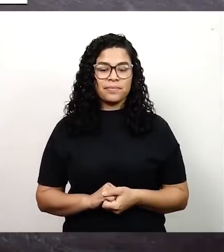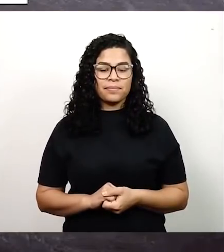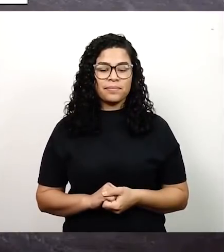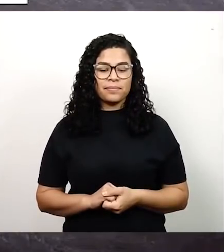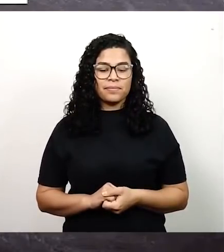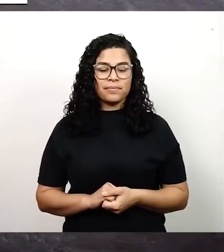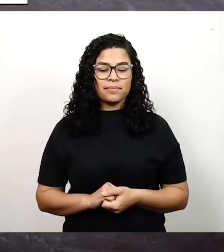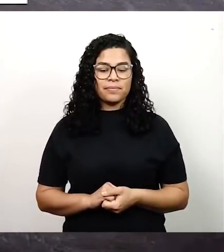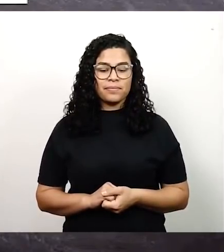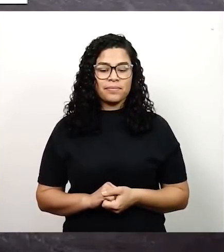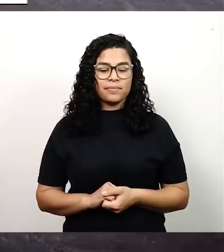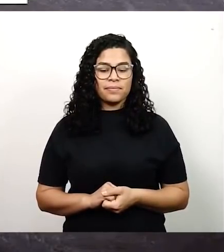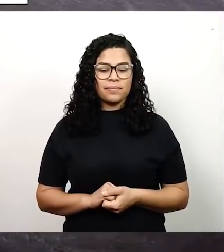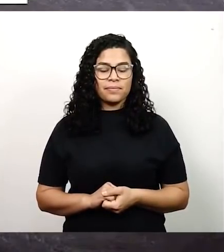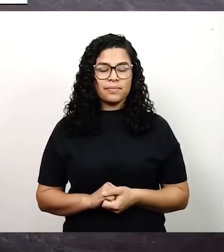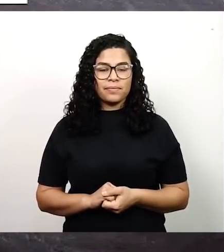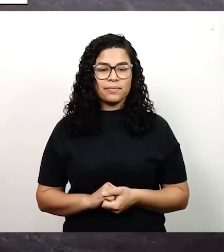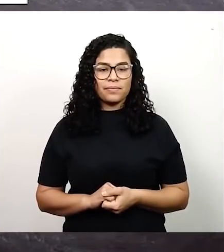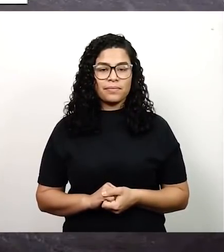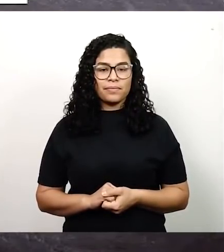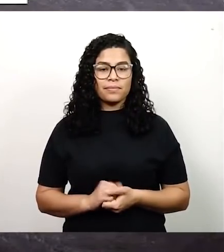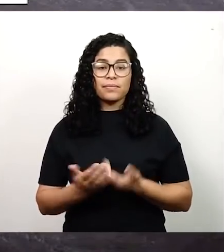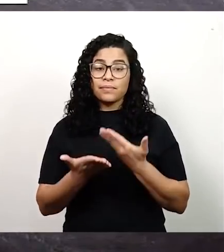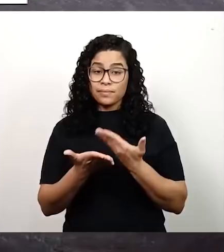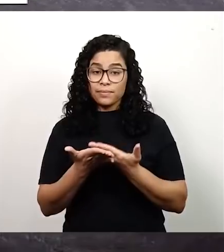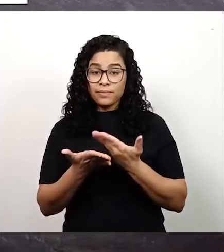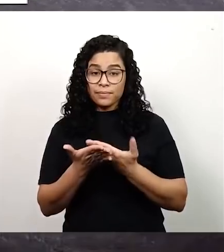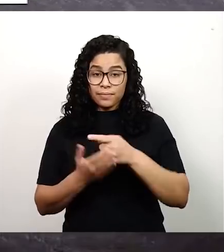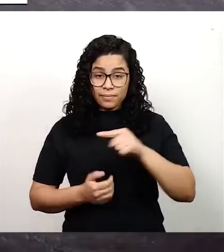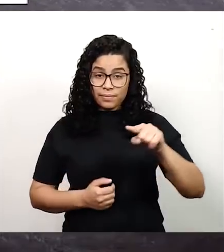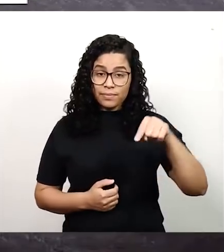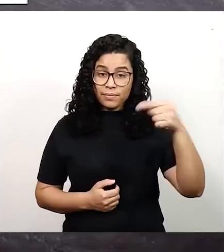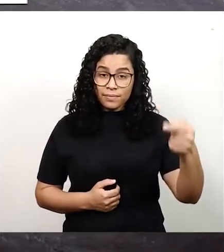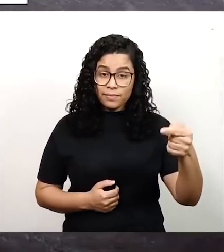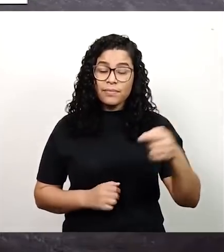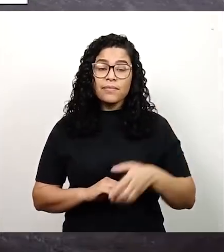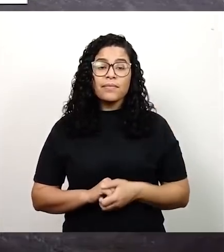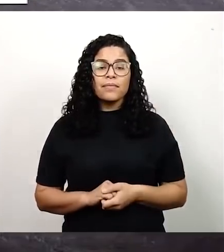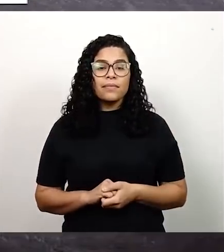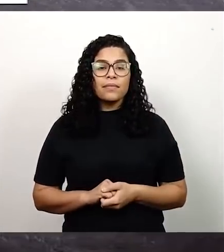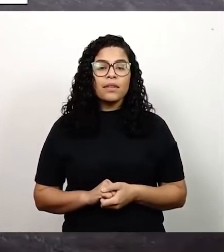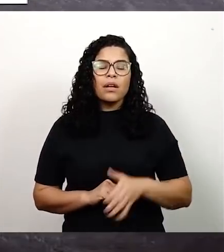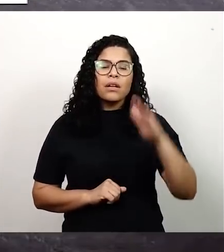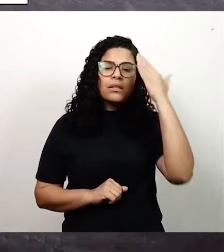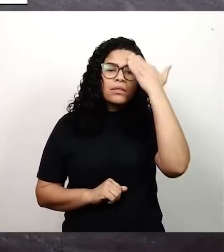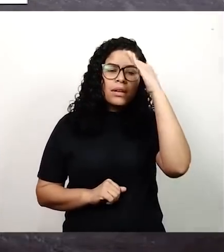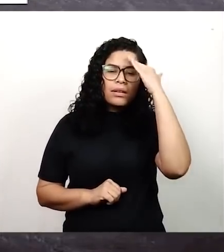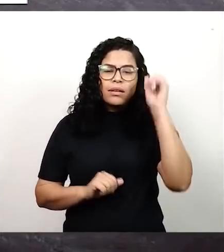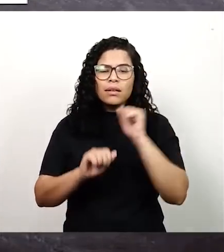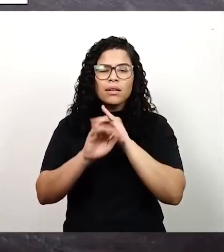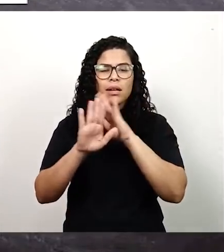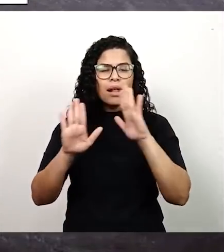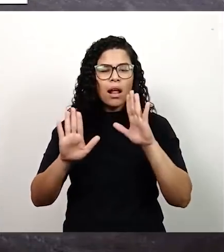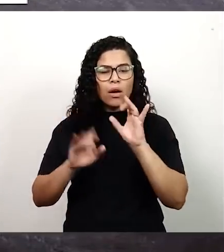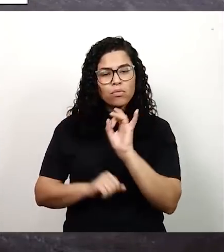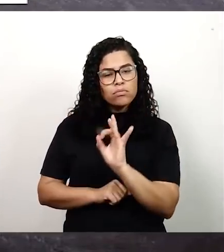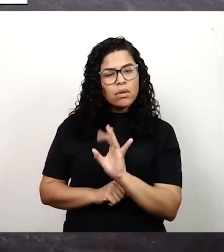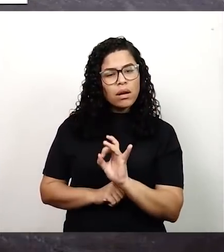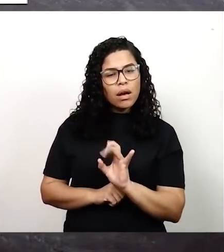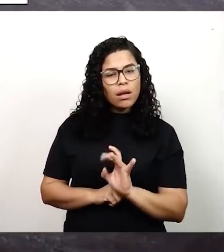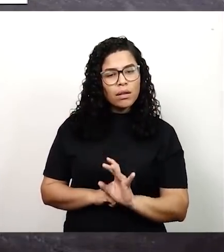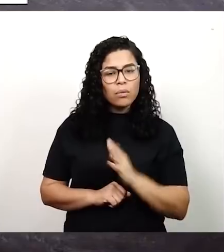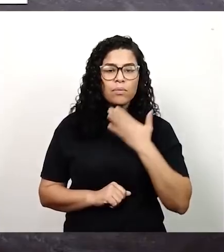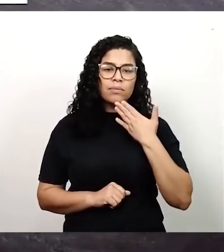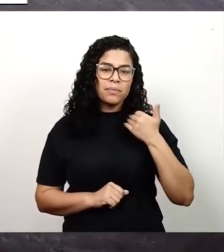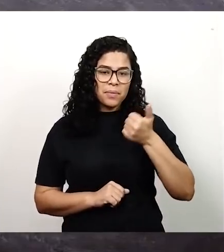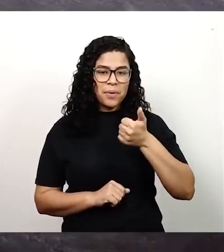pessoa. Nas próximas aulas, nós vamos começar a entender toda essa nomenclatura